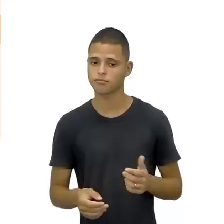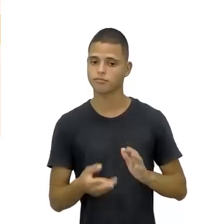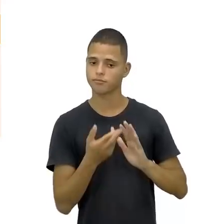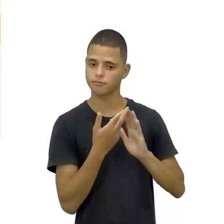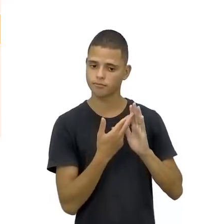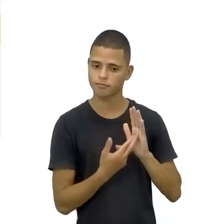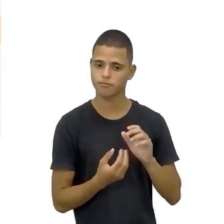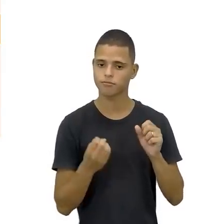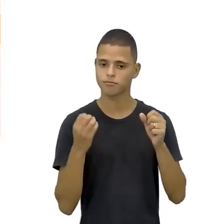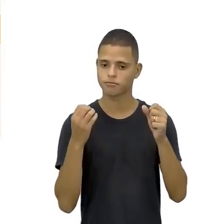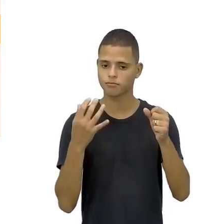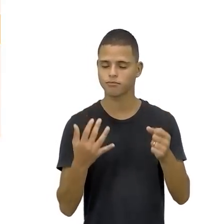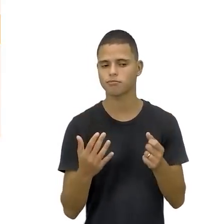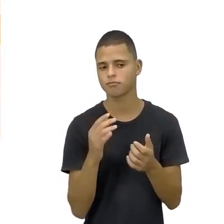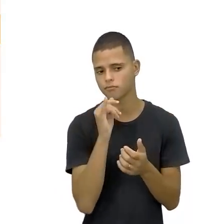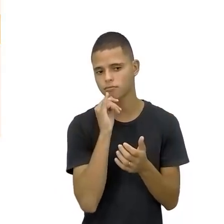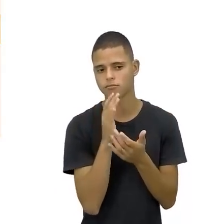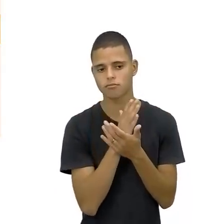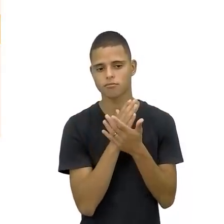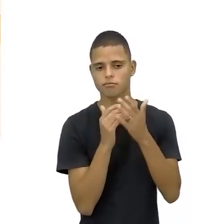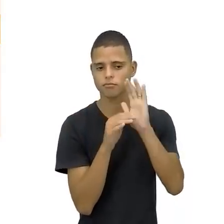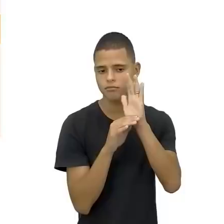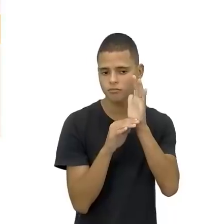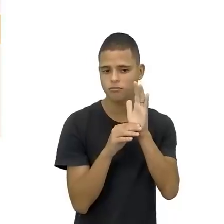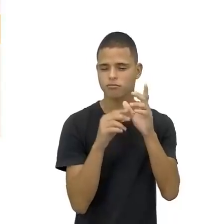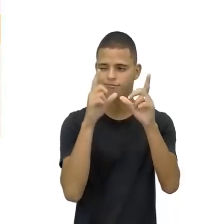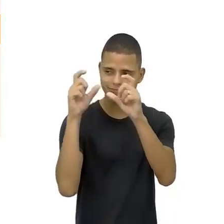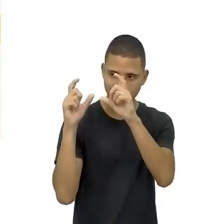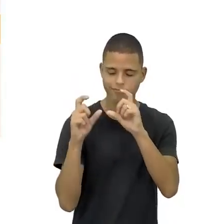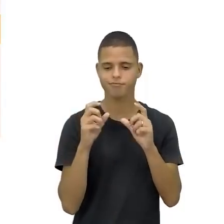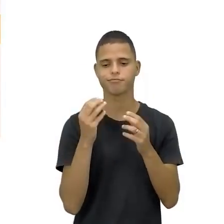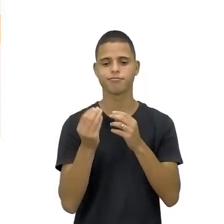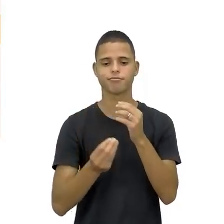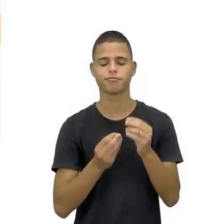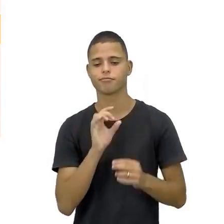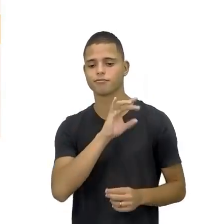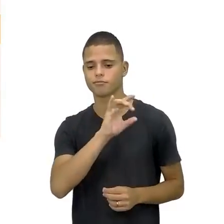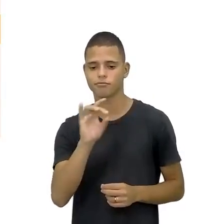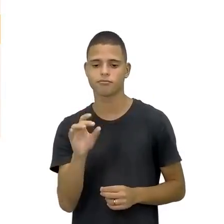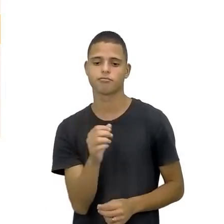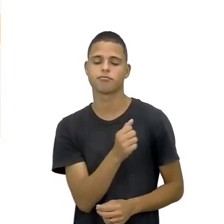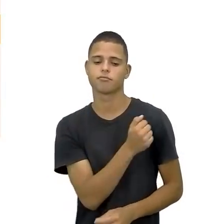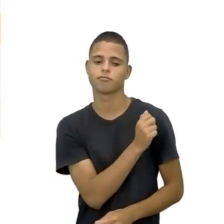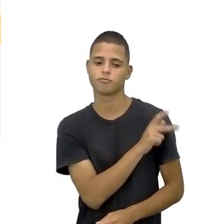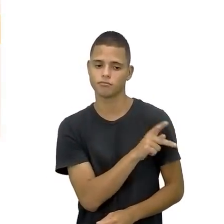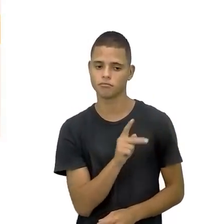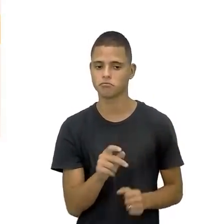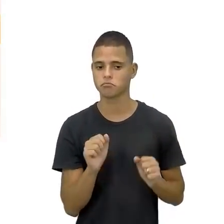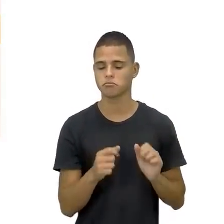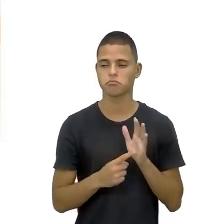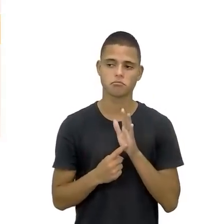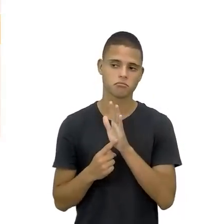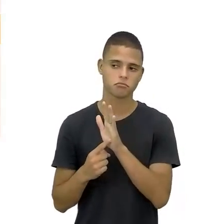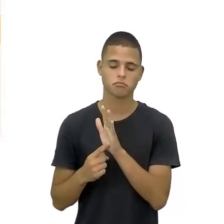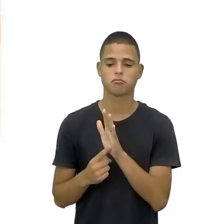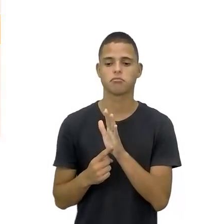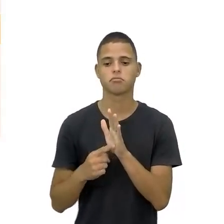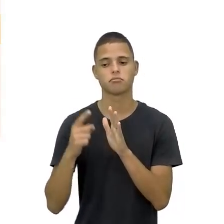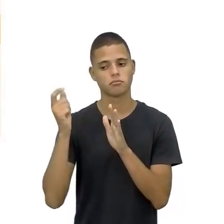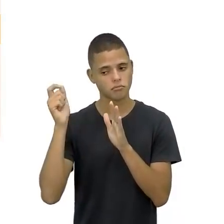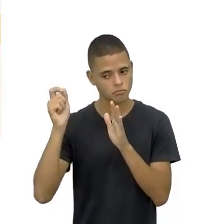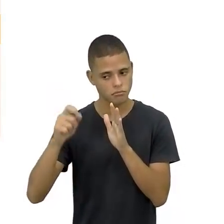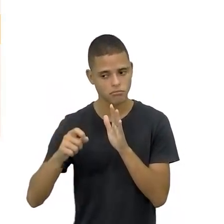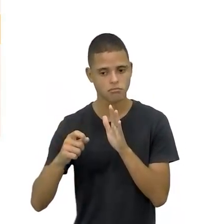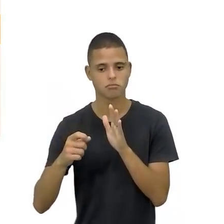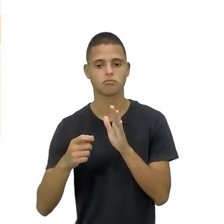né? Se vão apresentar vídeos, se vão as formas que cada professor pode pedir para que o seu estudante apresente, né? Socialize os